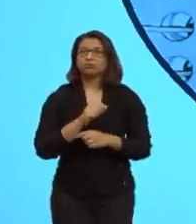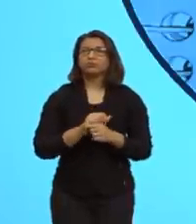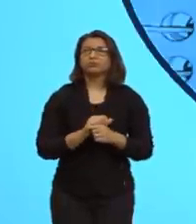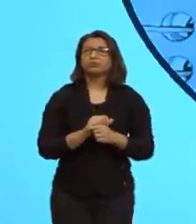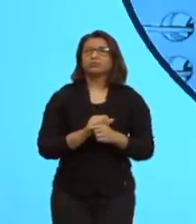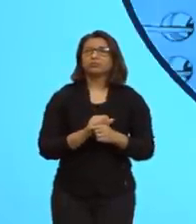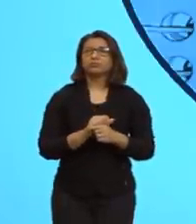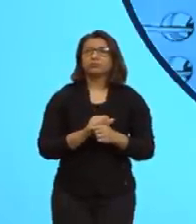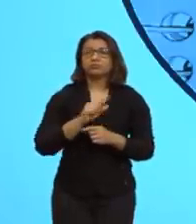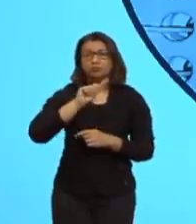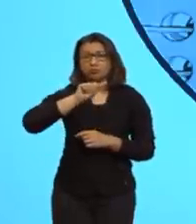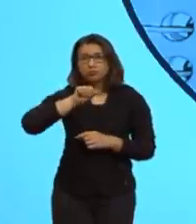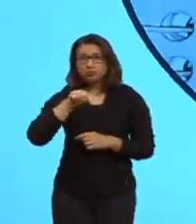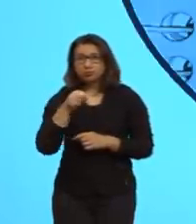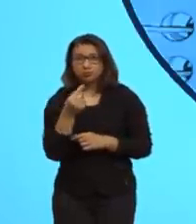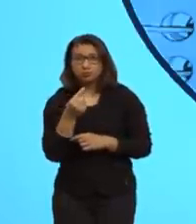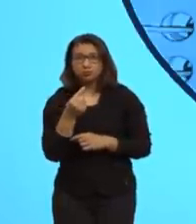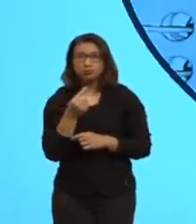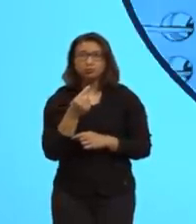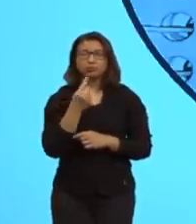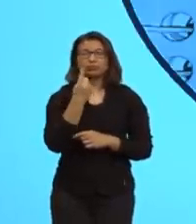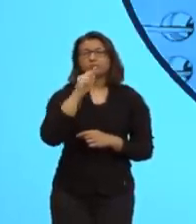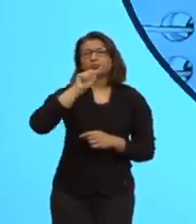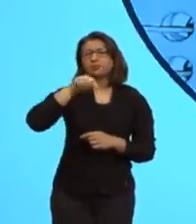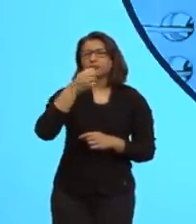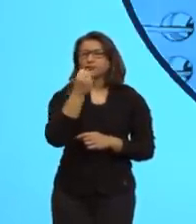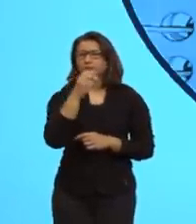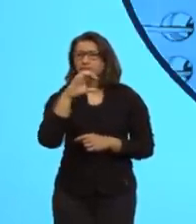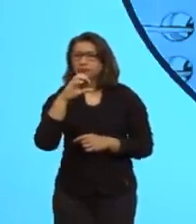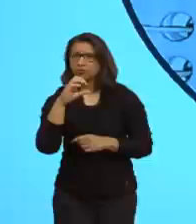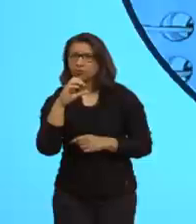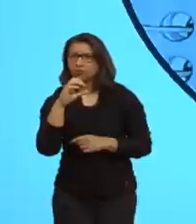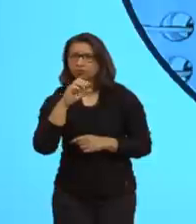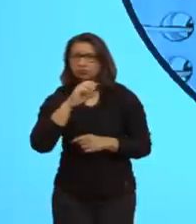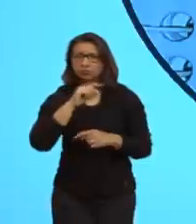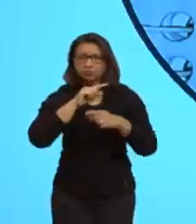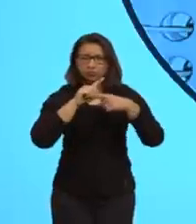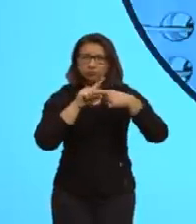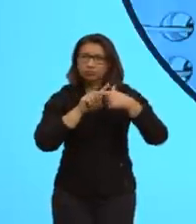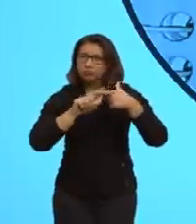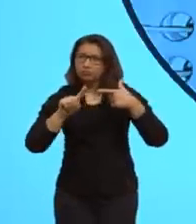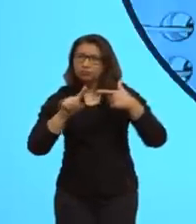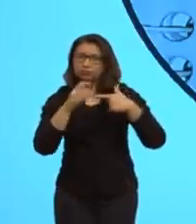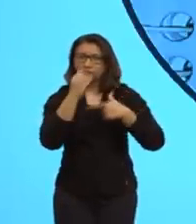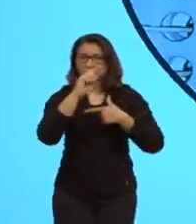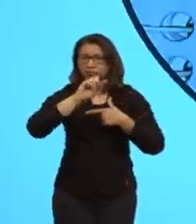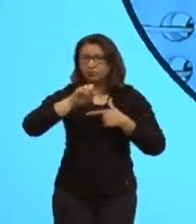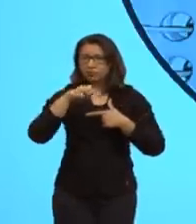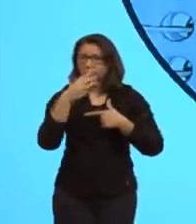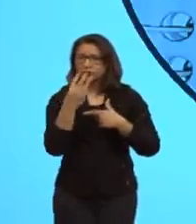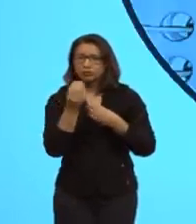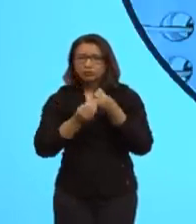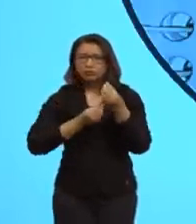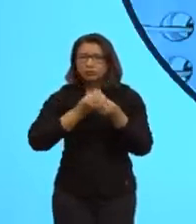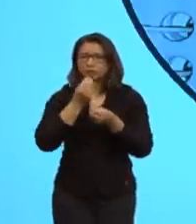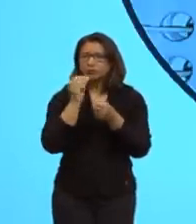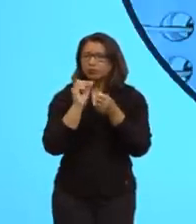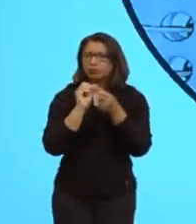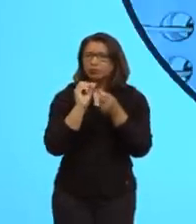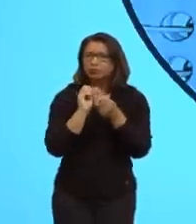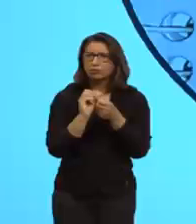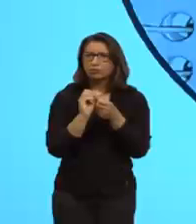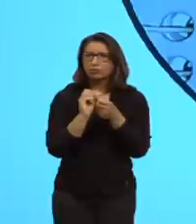Ah, esse cálculo aqui, 1,8 por 0,3, que pode ser, como é que foi feito mesmo?